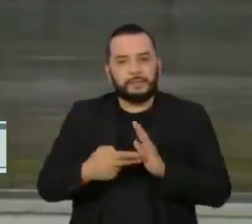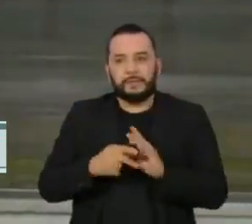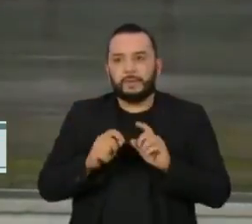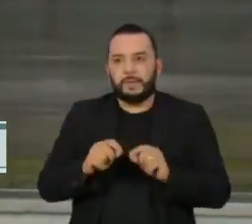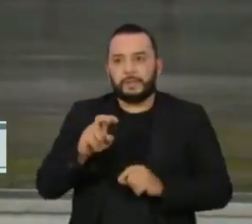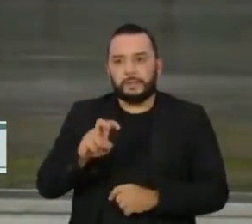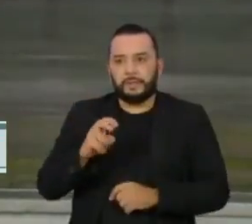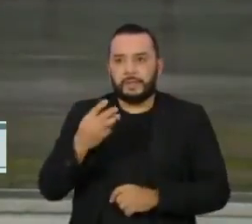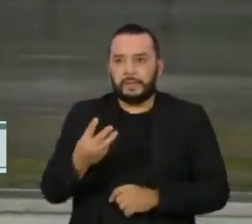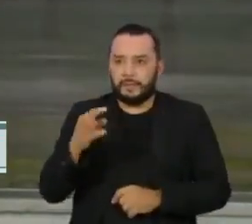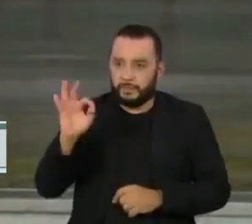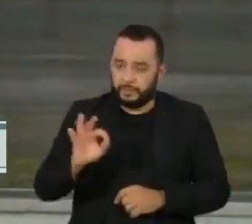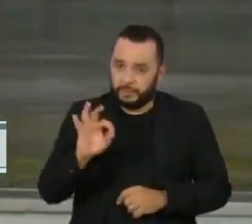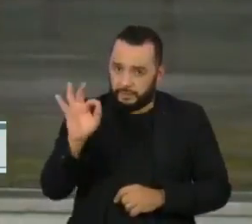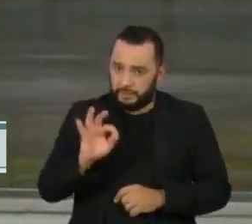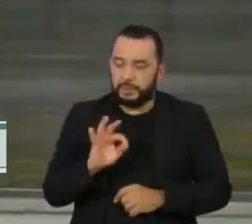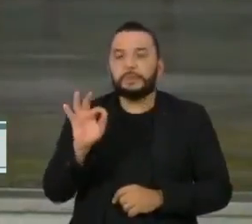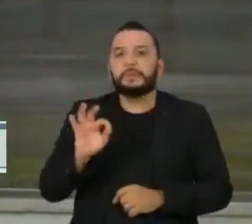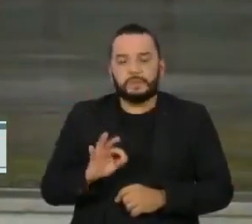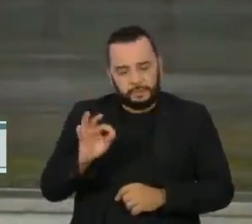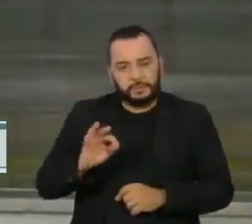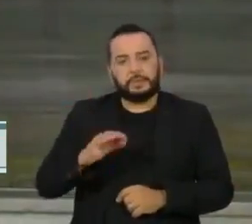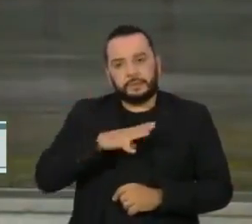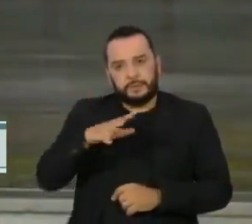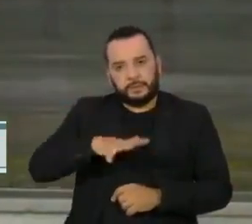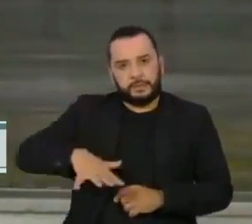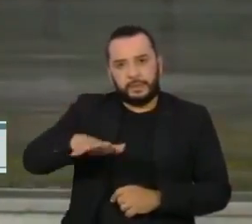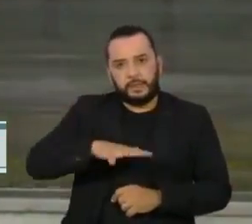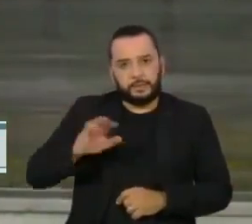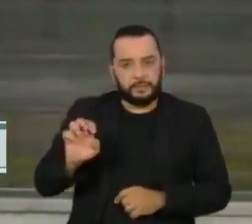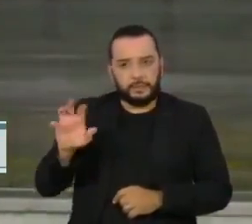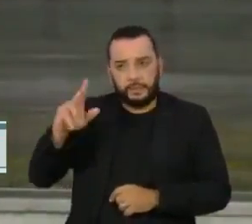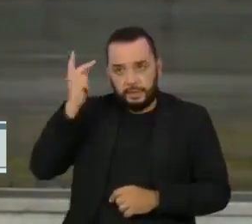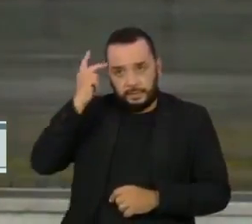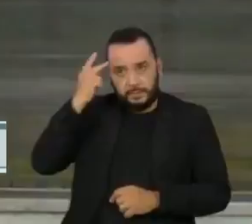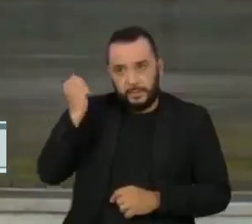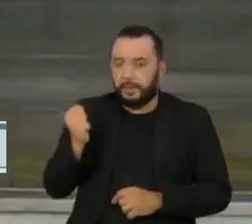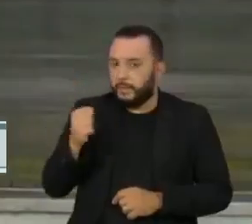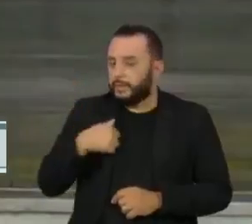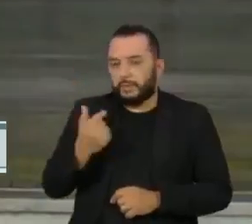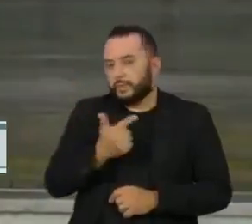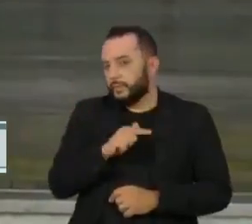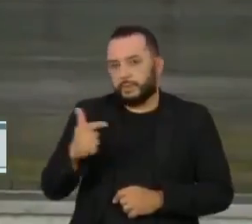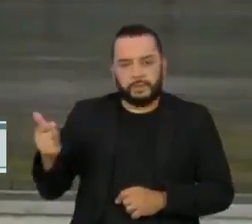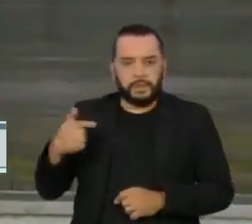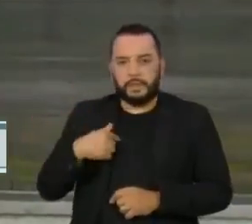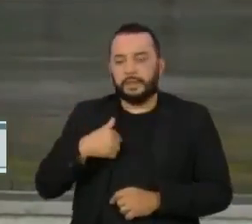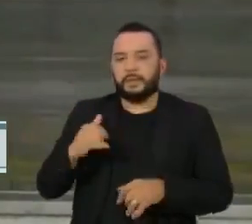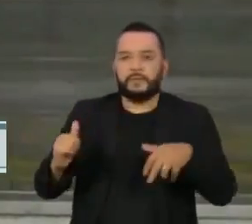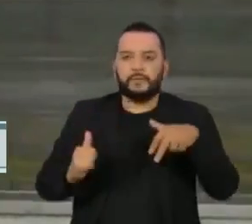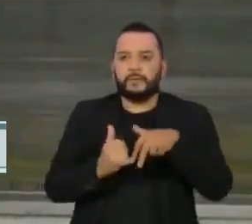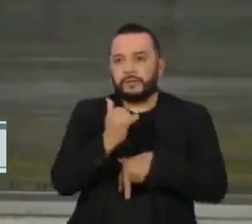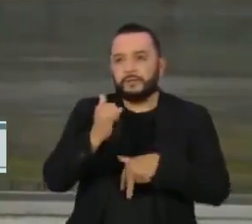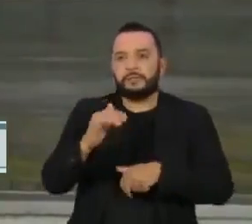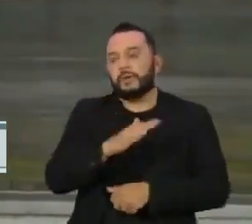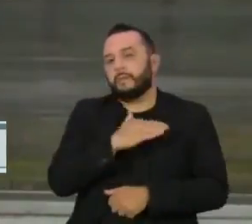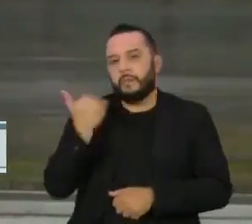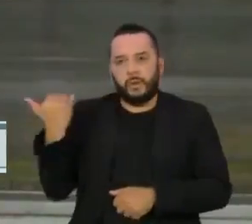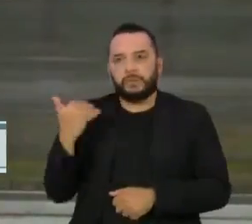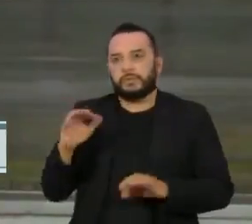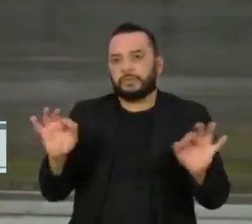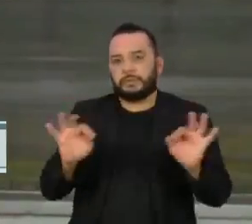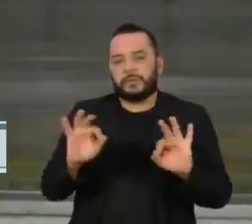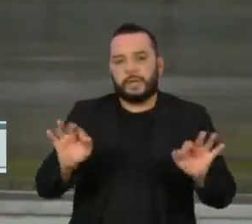praticamente 53% das cidades do estado de São Paulo sem nenhum registro de vítima desde